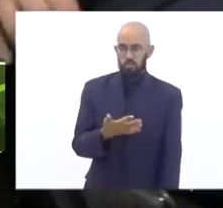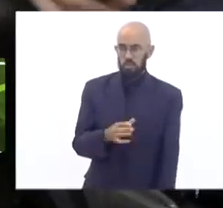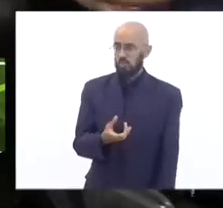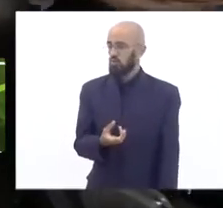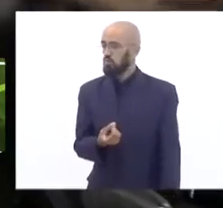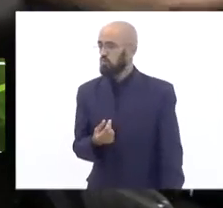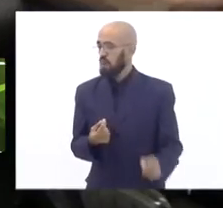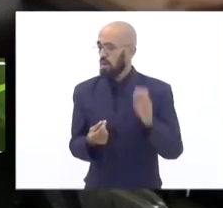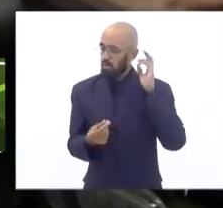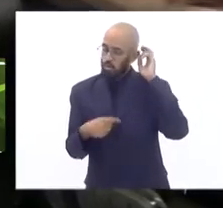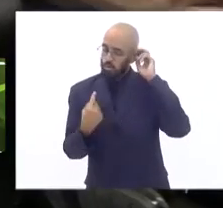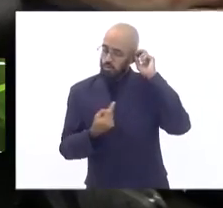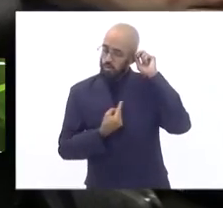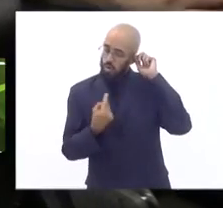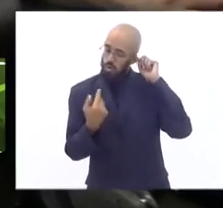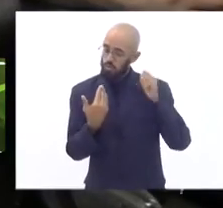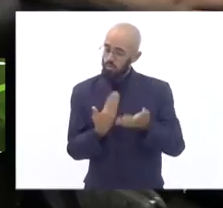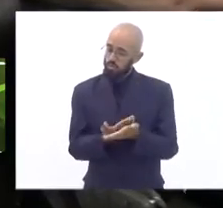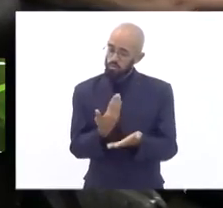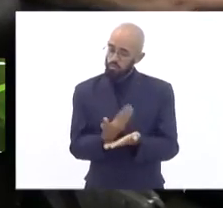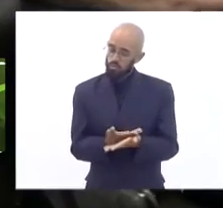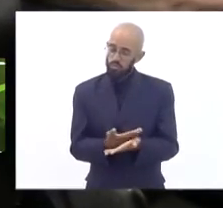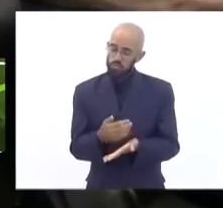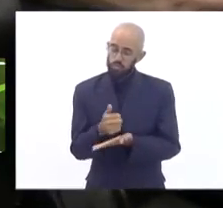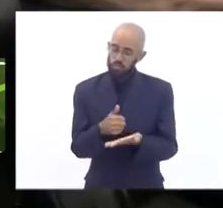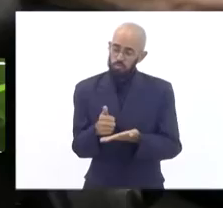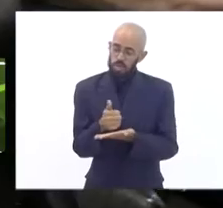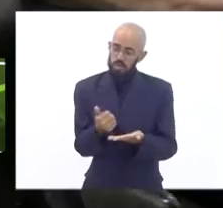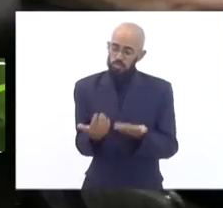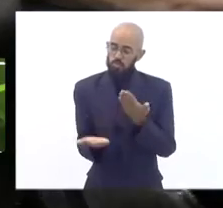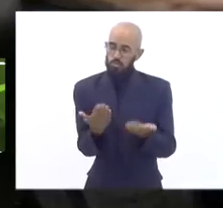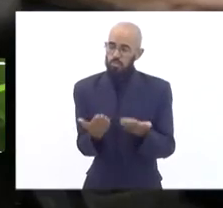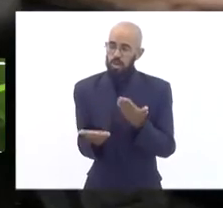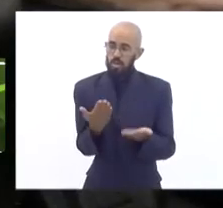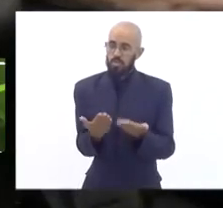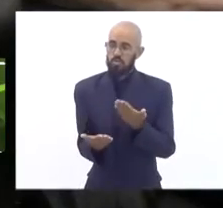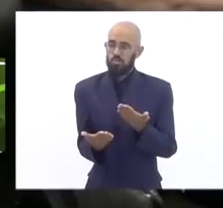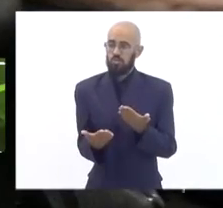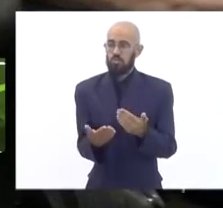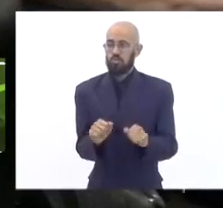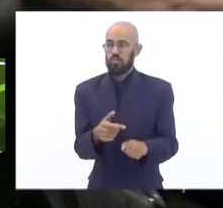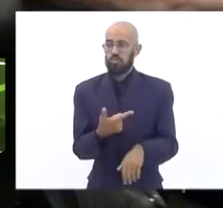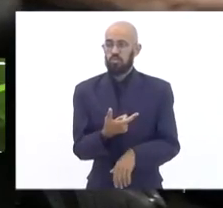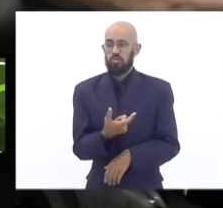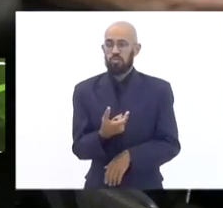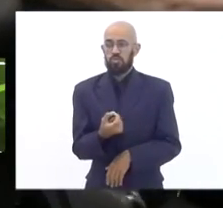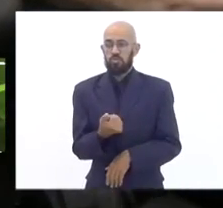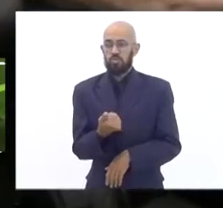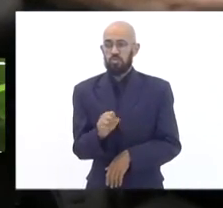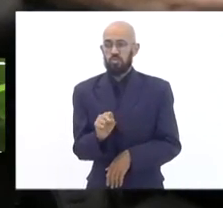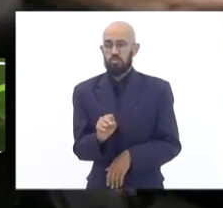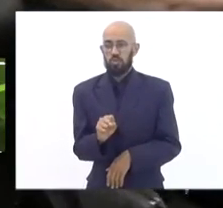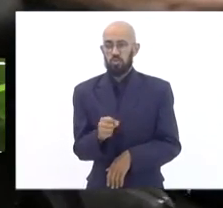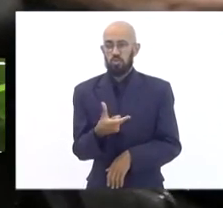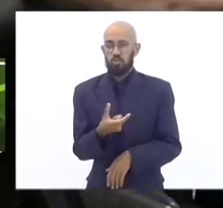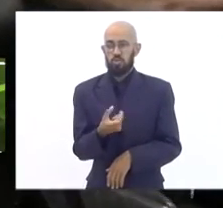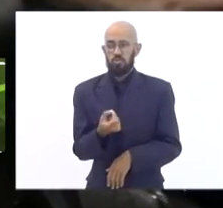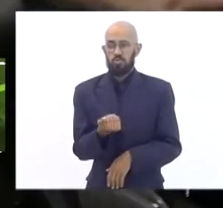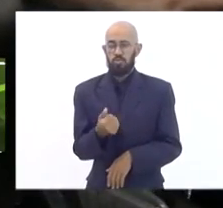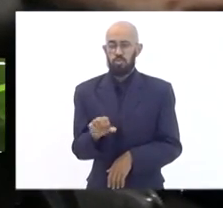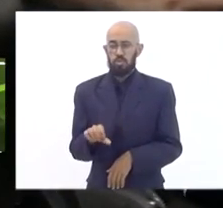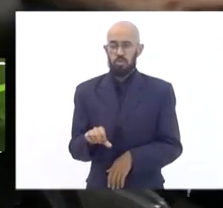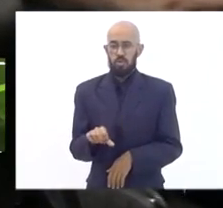nós estudamos ali, baseado nos balanços, né, nos balanços dos anos de 2018 e 2019, que